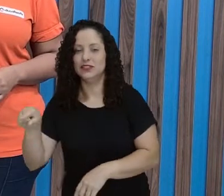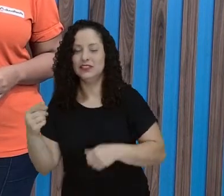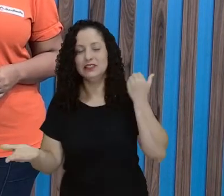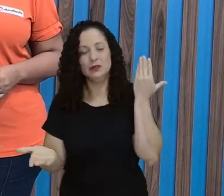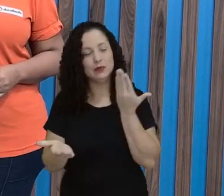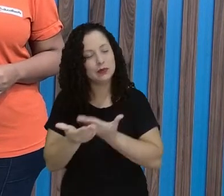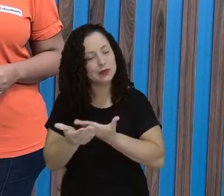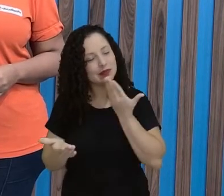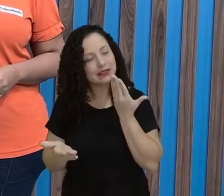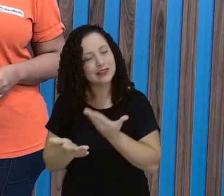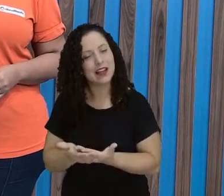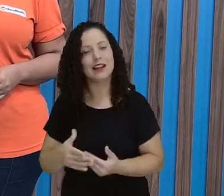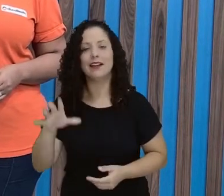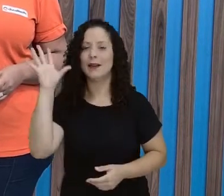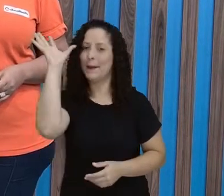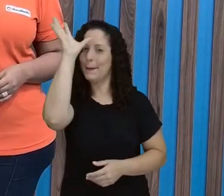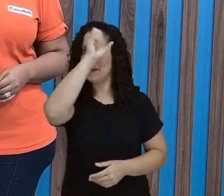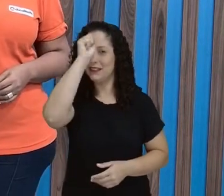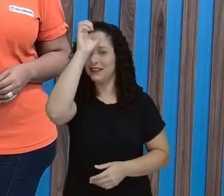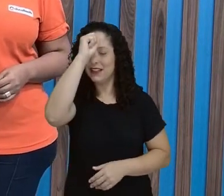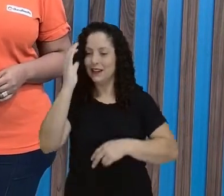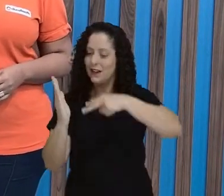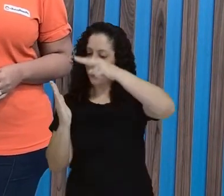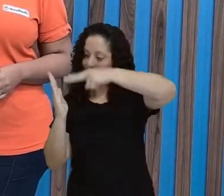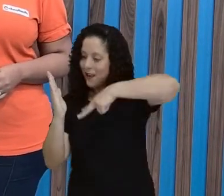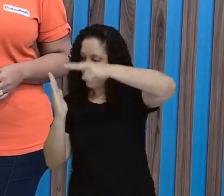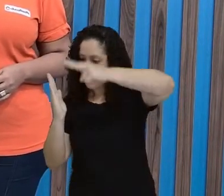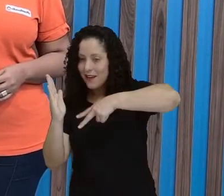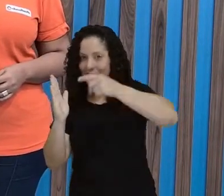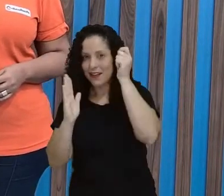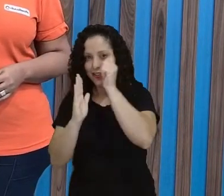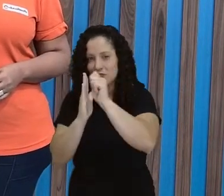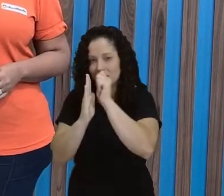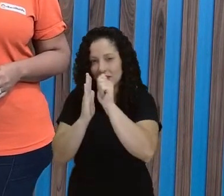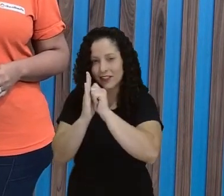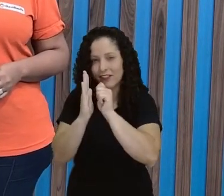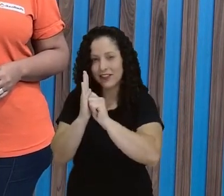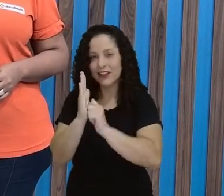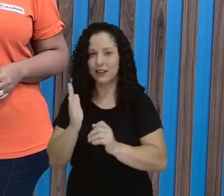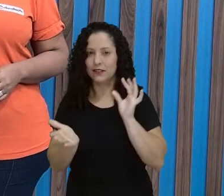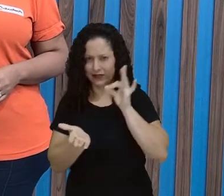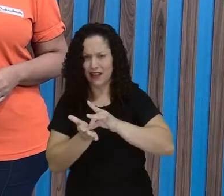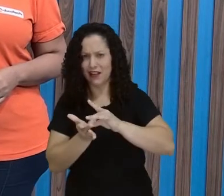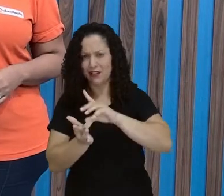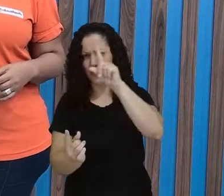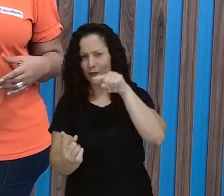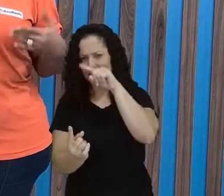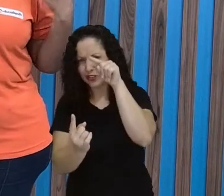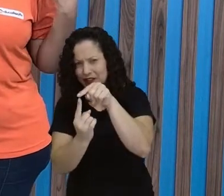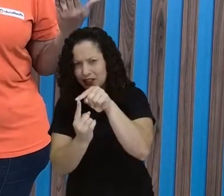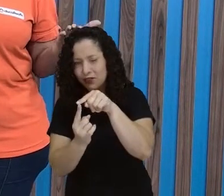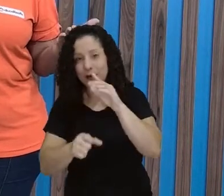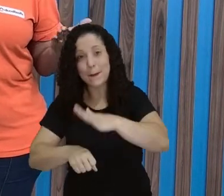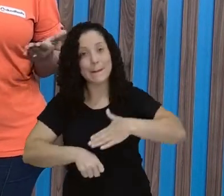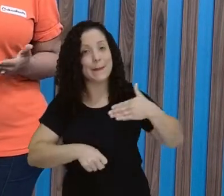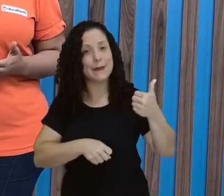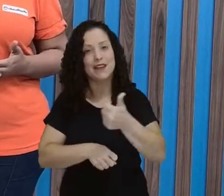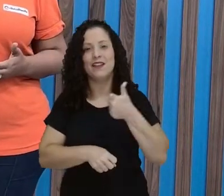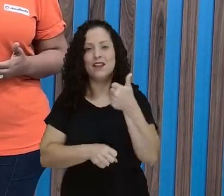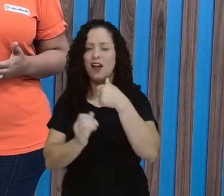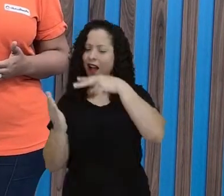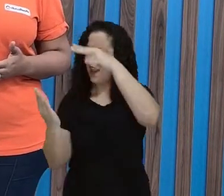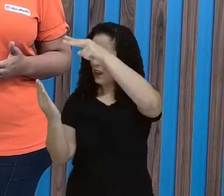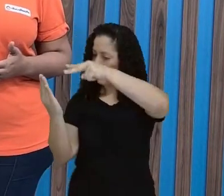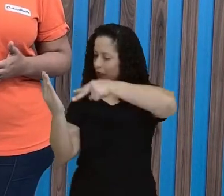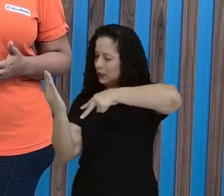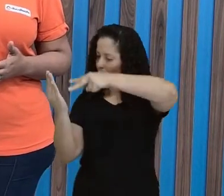para aprender a ler e escrever, não é verdade? Não foi esse o objetivo? Melhorar a leitura